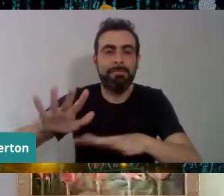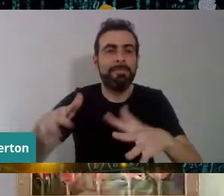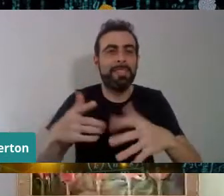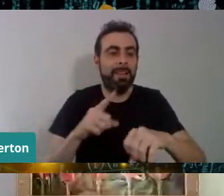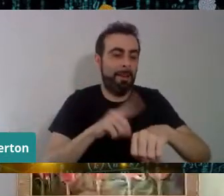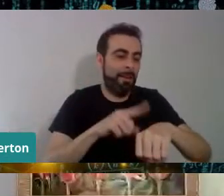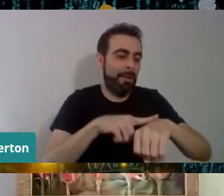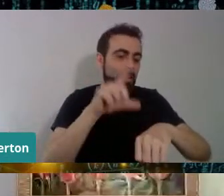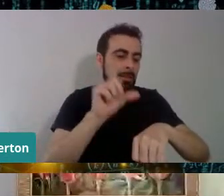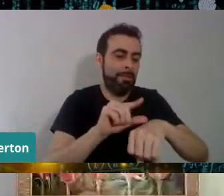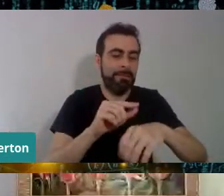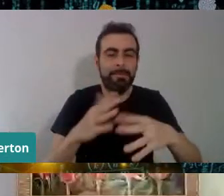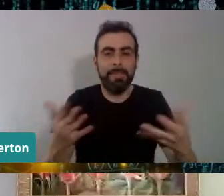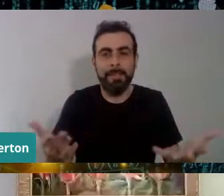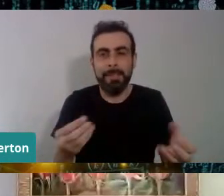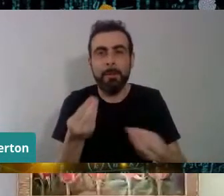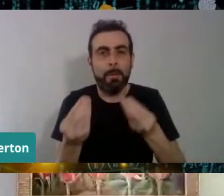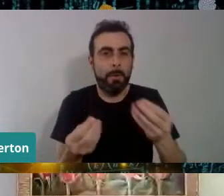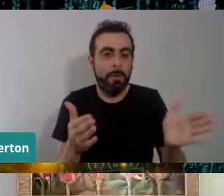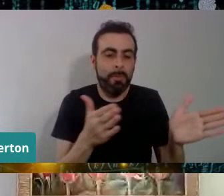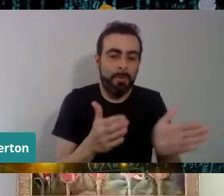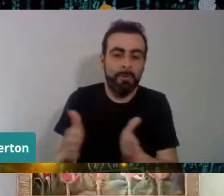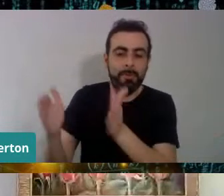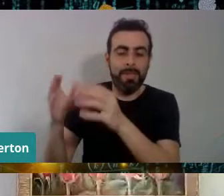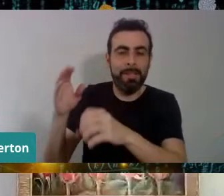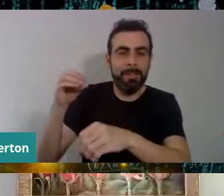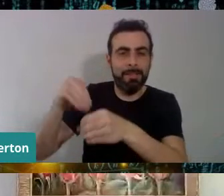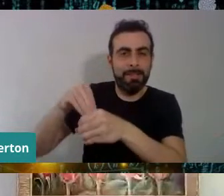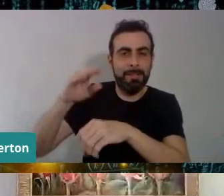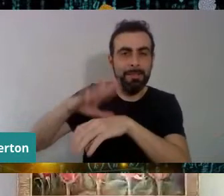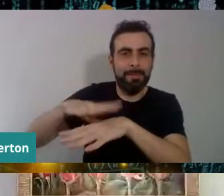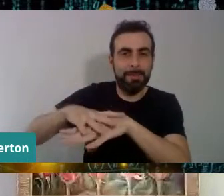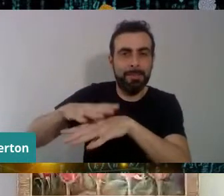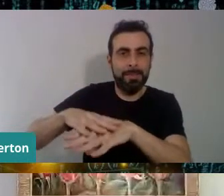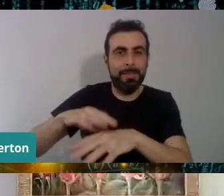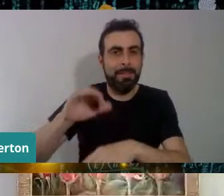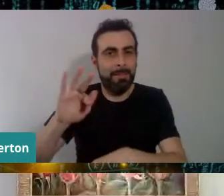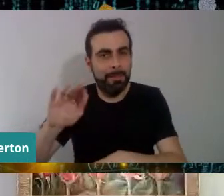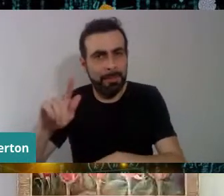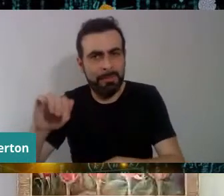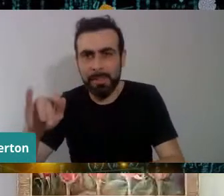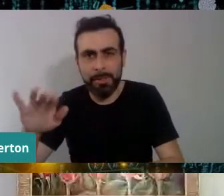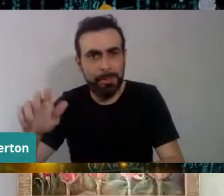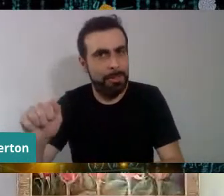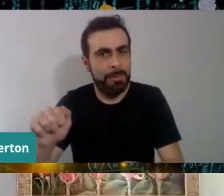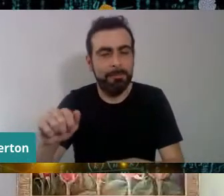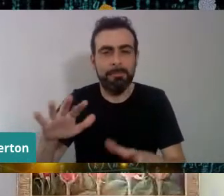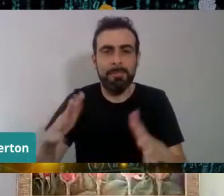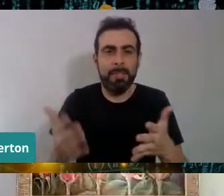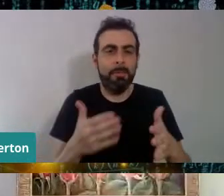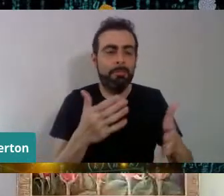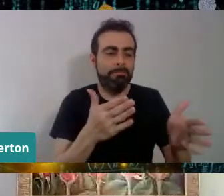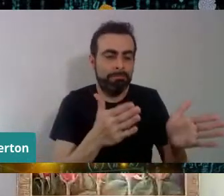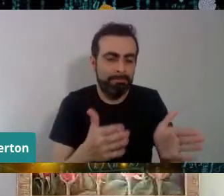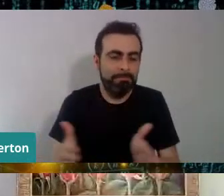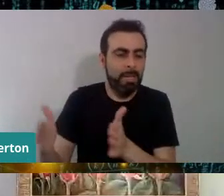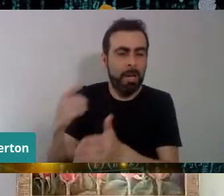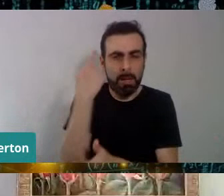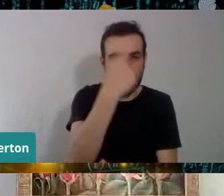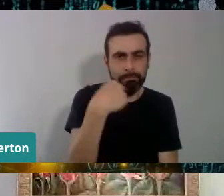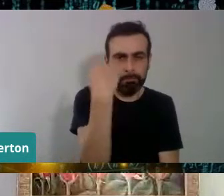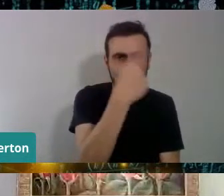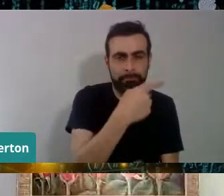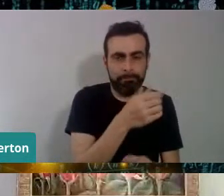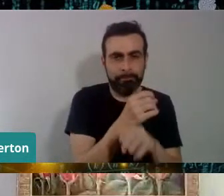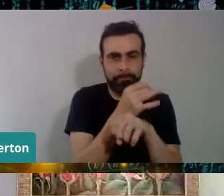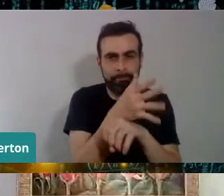tempo da Fafija, do nosso tempo do curso de matemática, né? Vamos passar tempo, horas e horas aqui falando, né, sobre